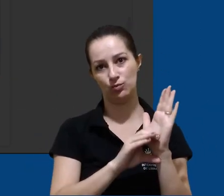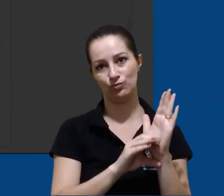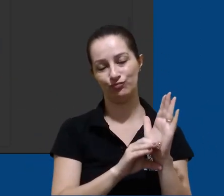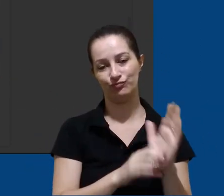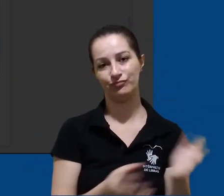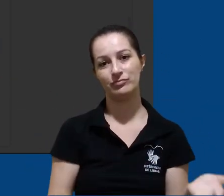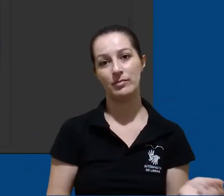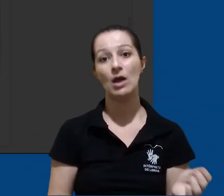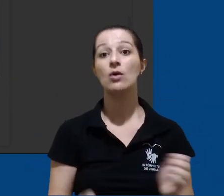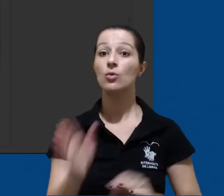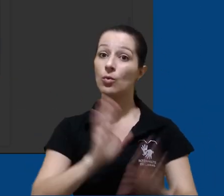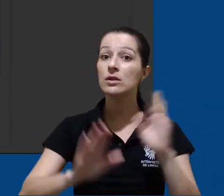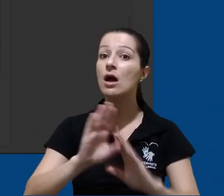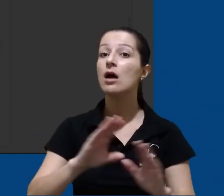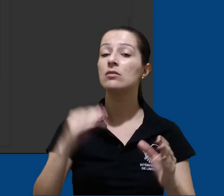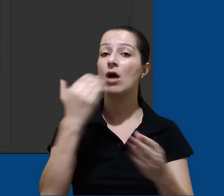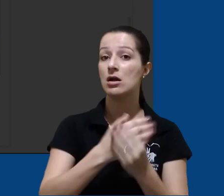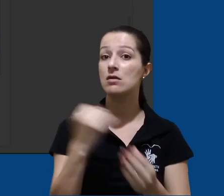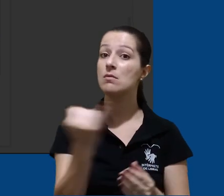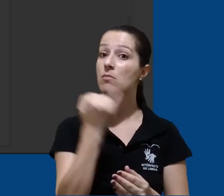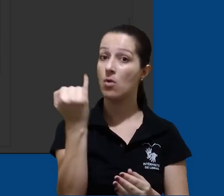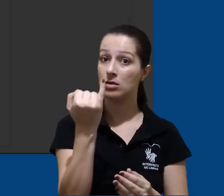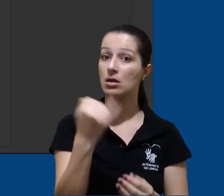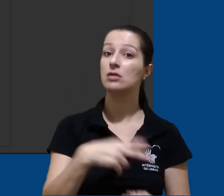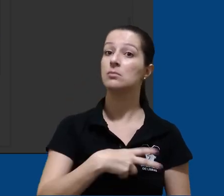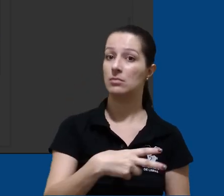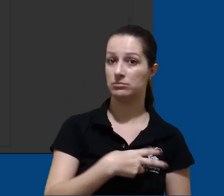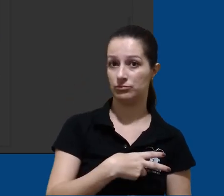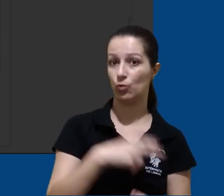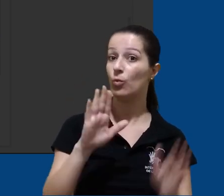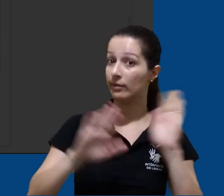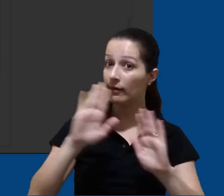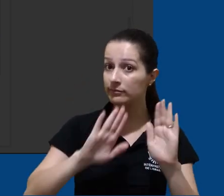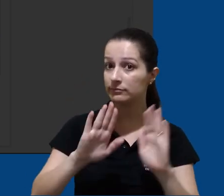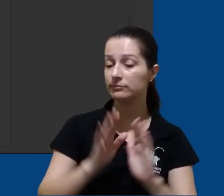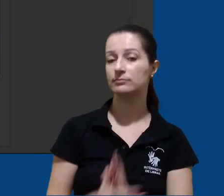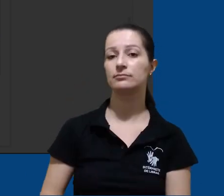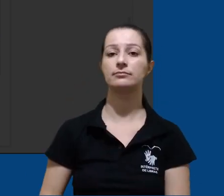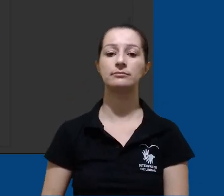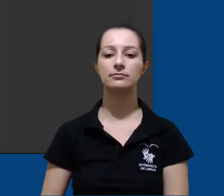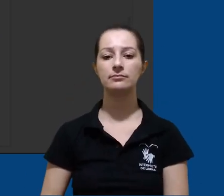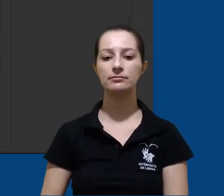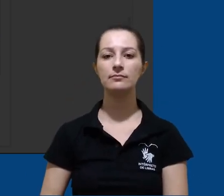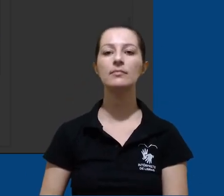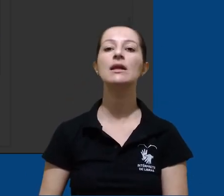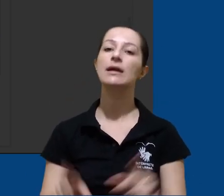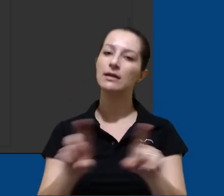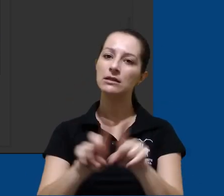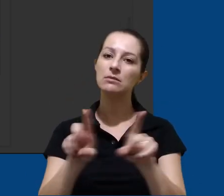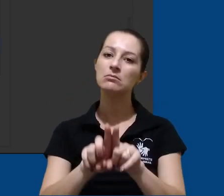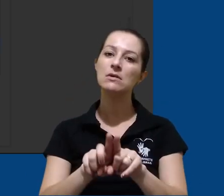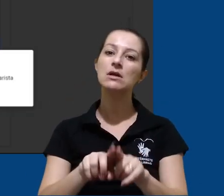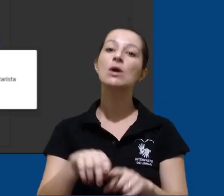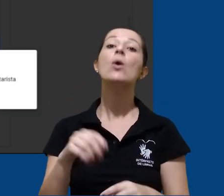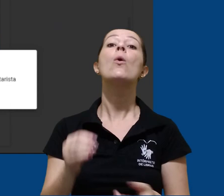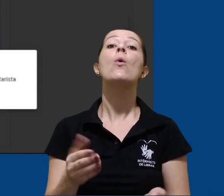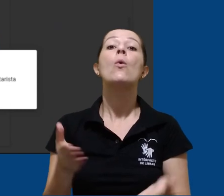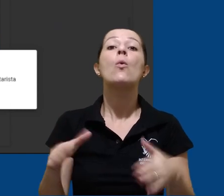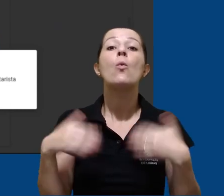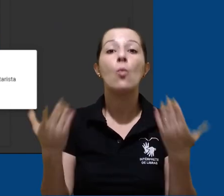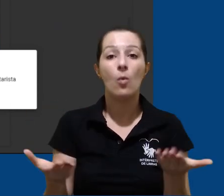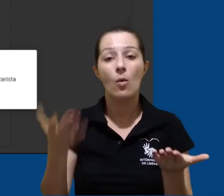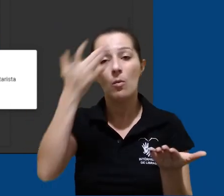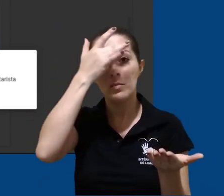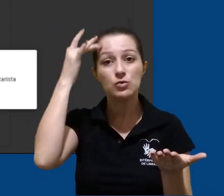receber as notificações por isso é uma opção arriscada em caso de arquivos importantes sigilosos e que atenta isso ah e também